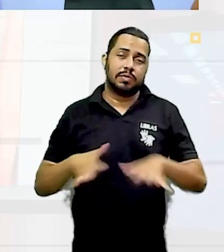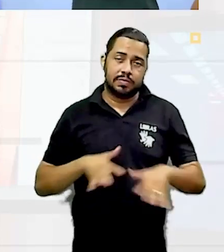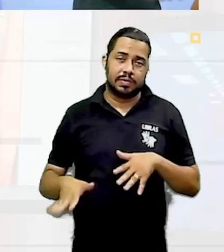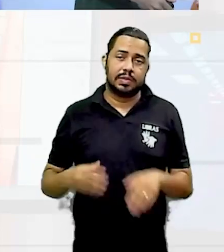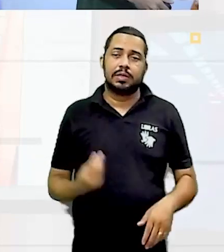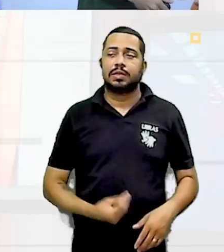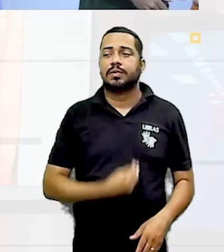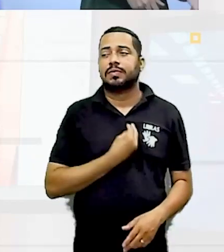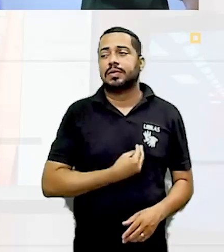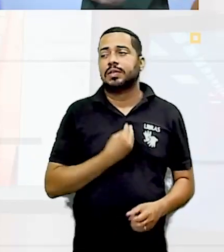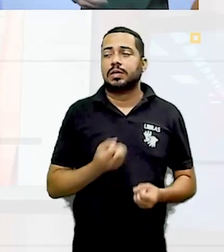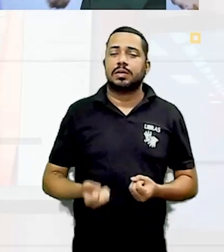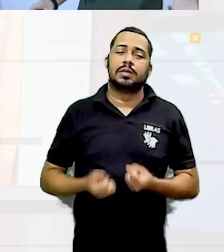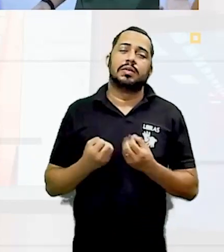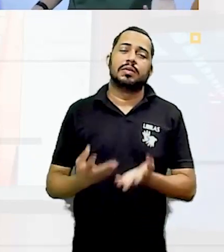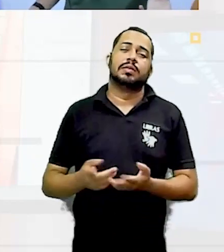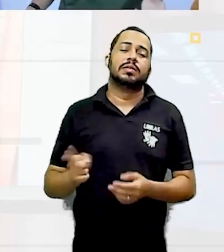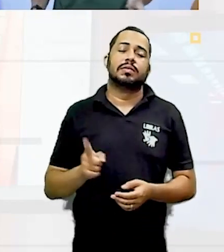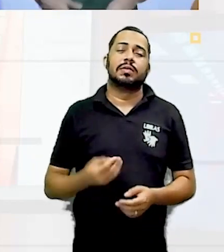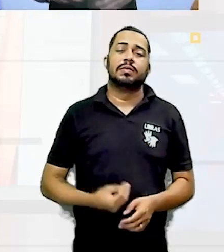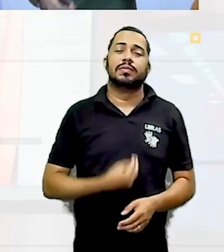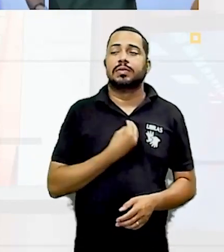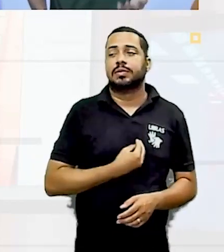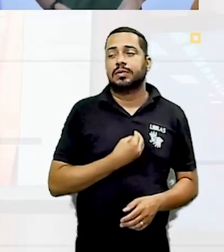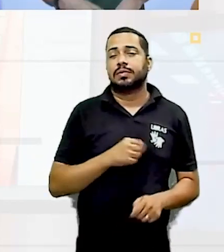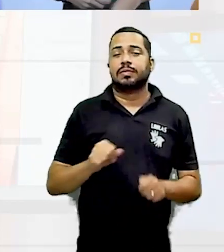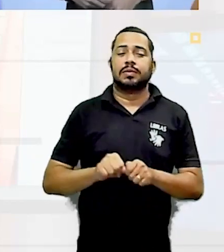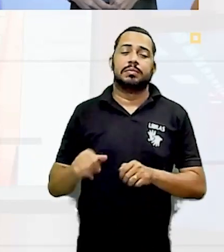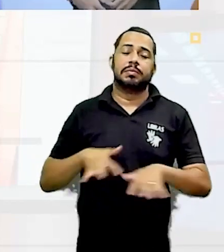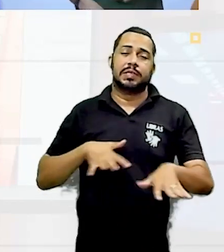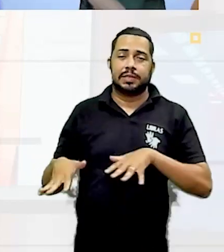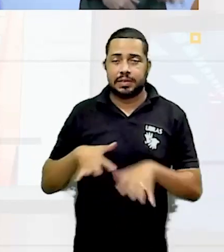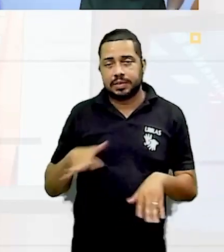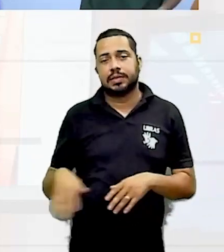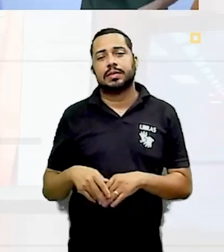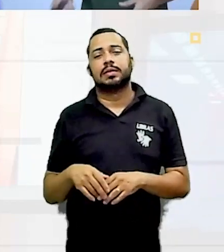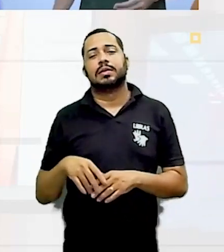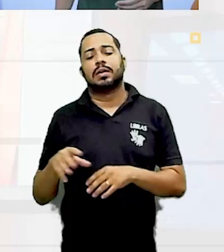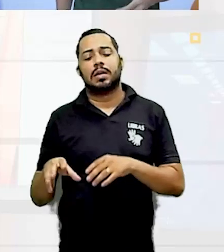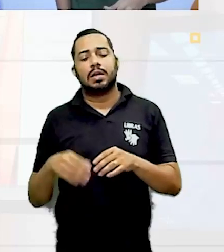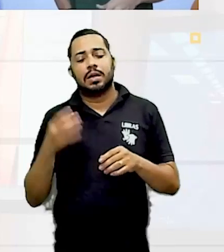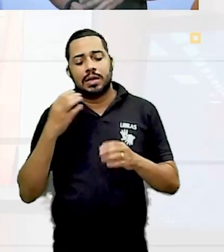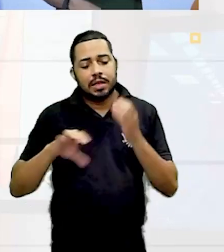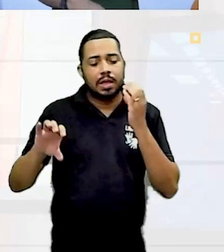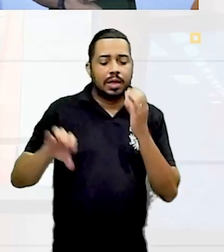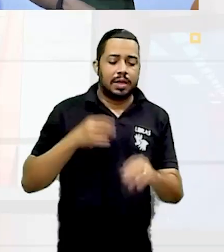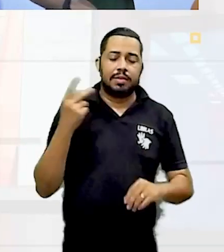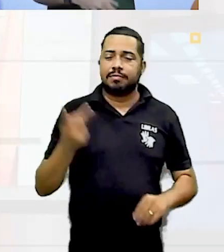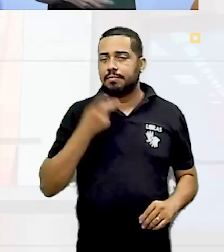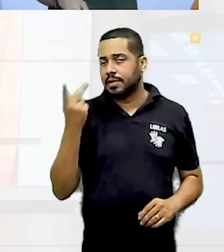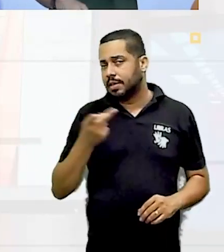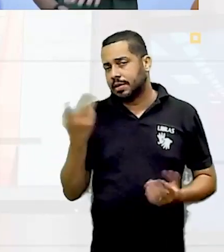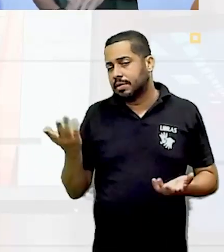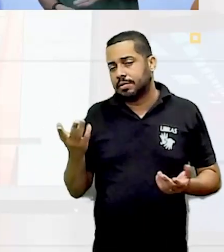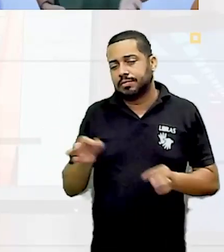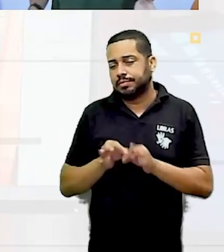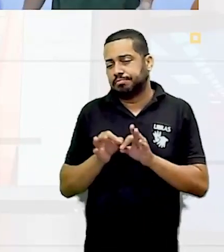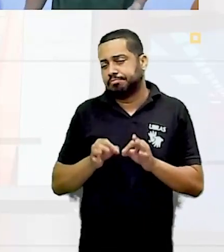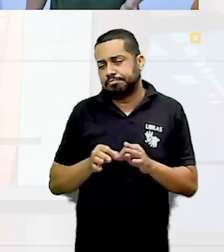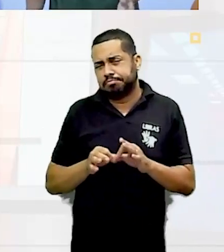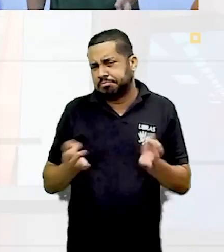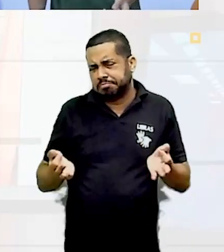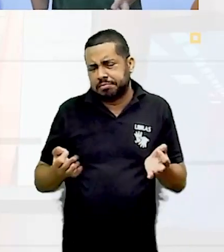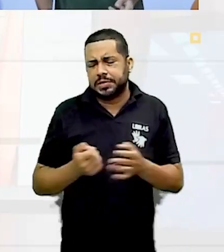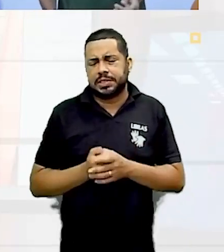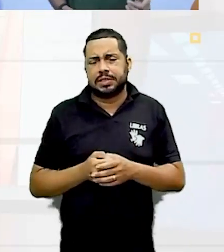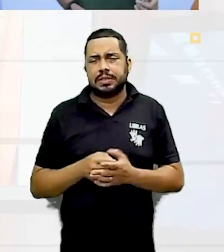dar vida a algo que não está vivo, fazendo ele se mexer, fazendo ele cantar, falar, ou simplesmente existir